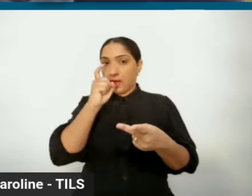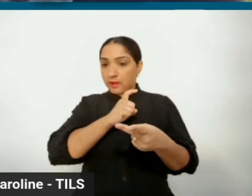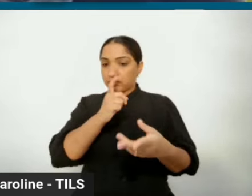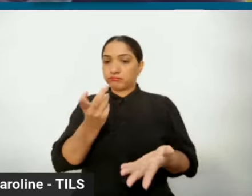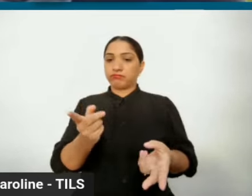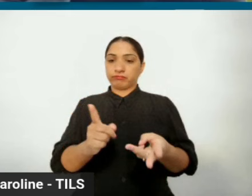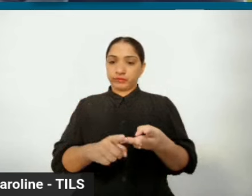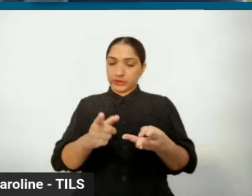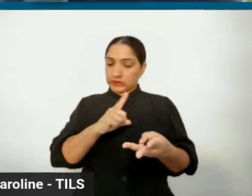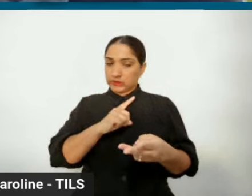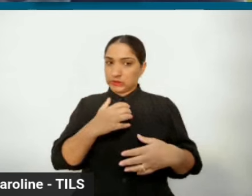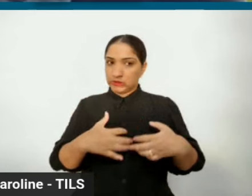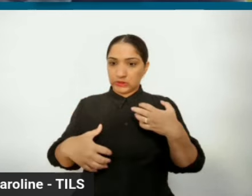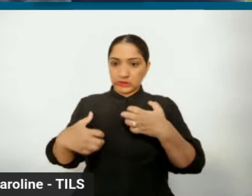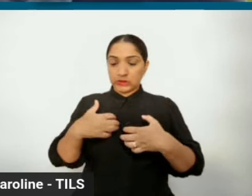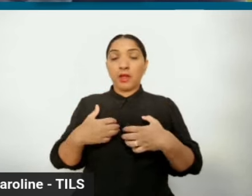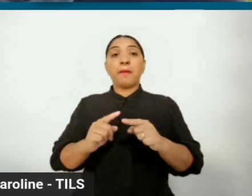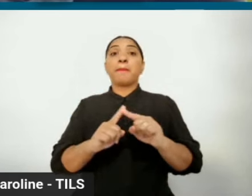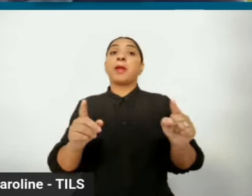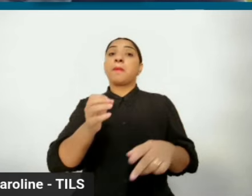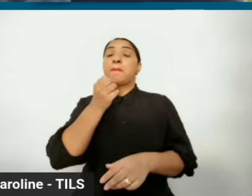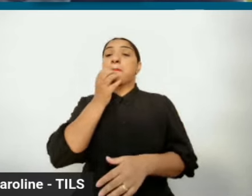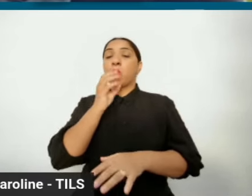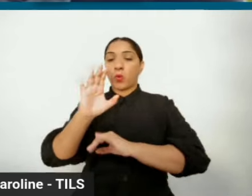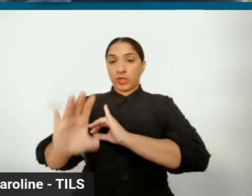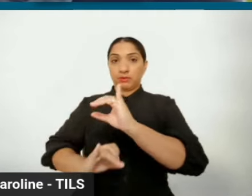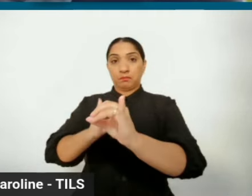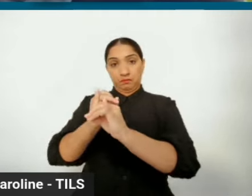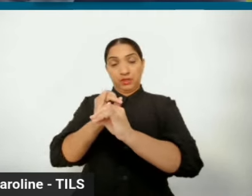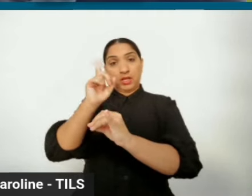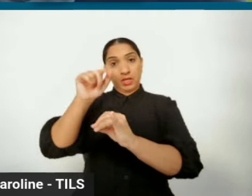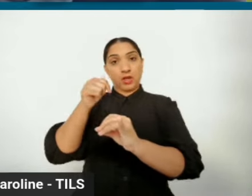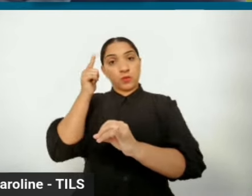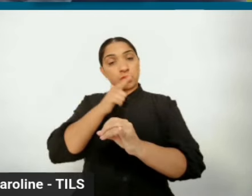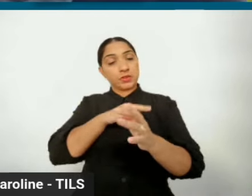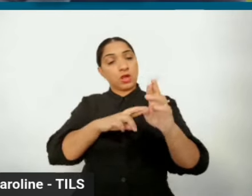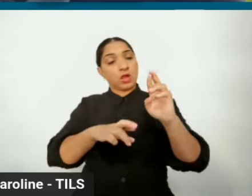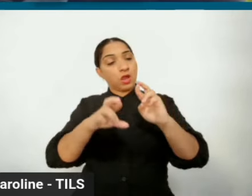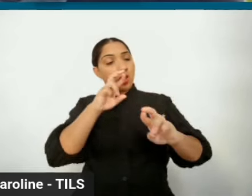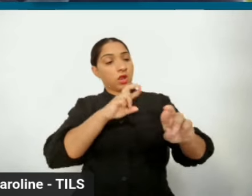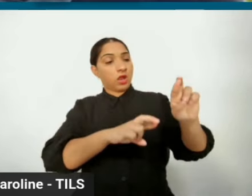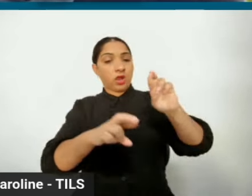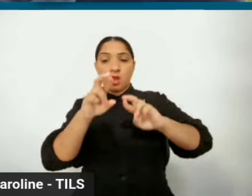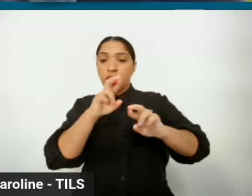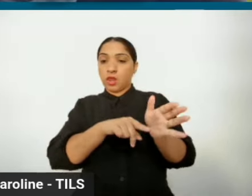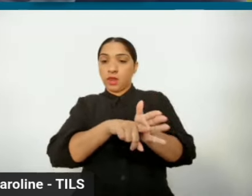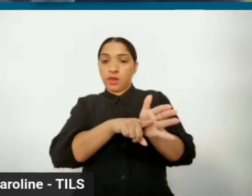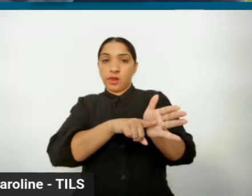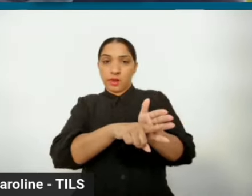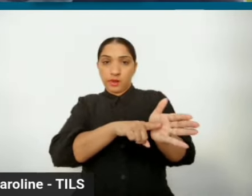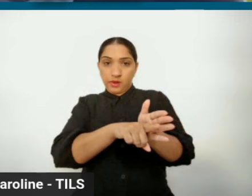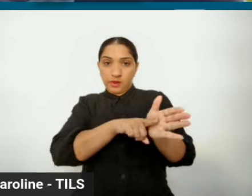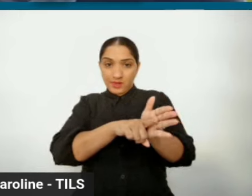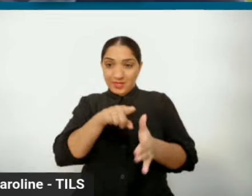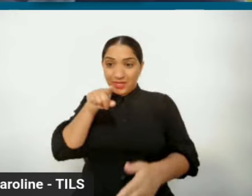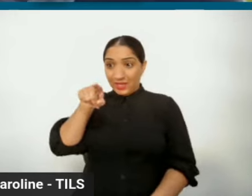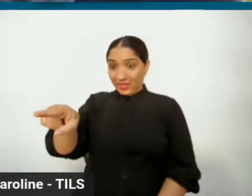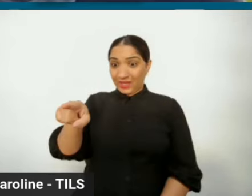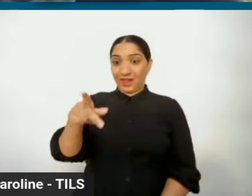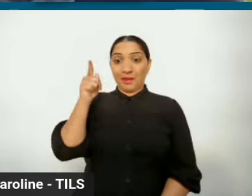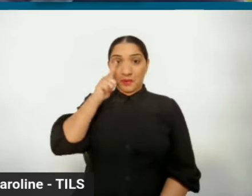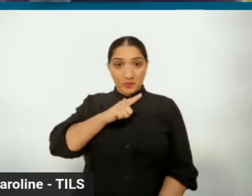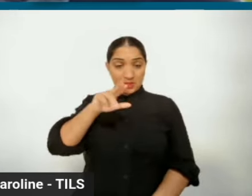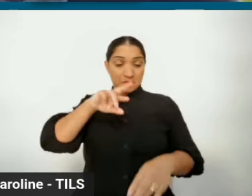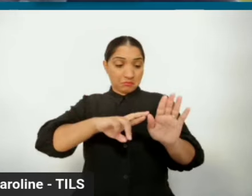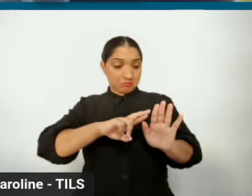mas o lado bom da internet, das redes sociais, é poder investigar, pesquisar o que aquele ou aquela candidata